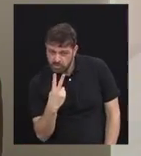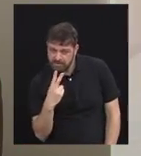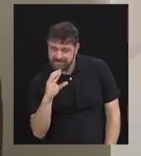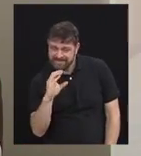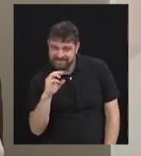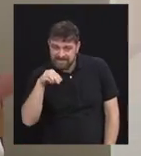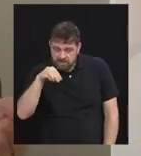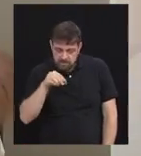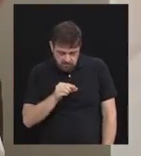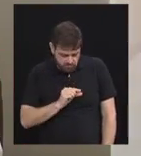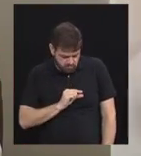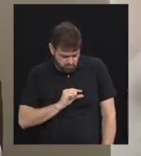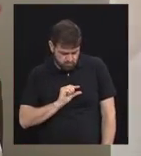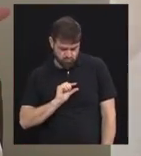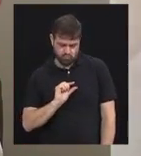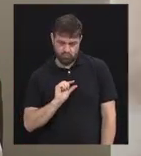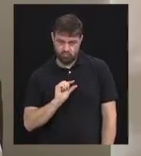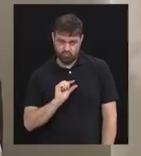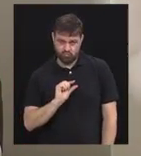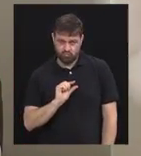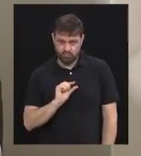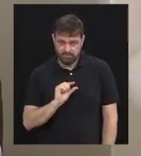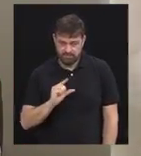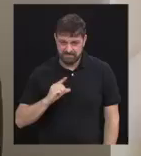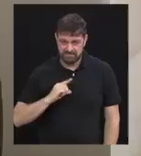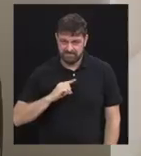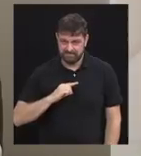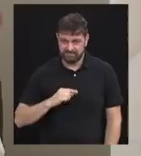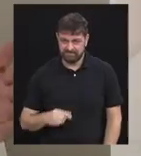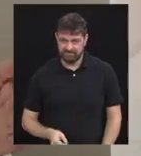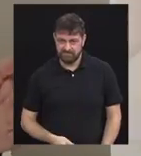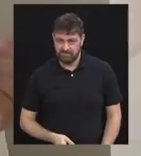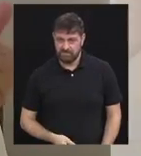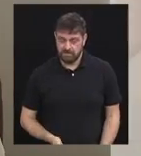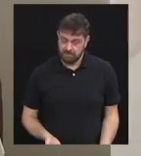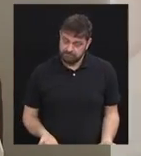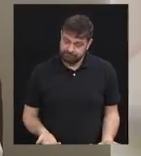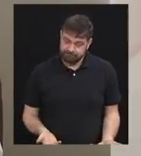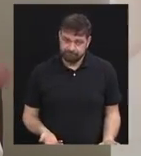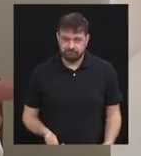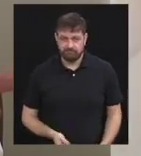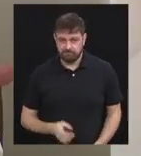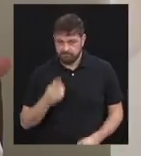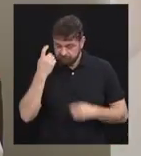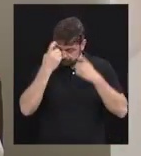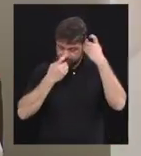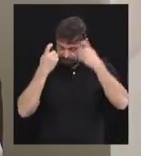Então, não é que esteja avançado sob o ponto de vista de estadiamento, mas